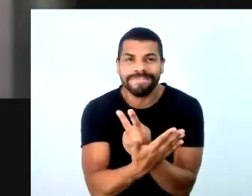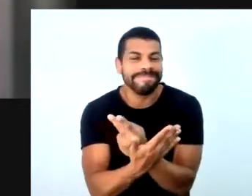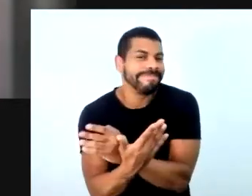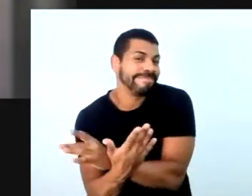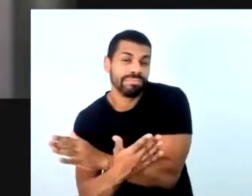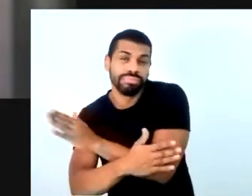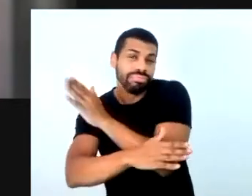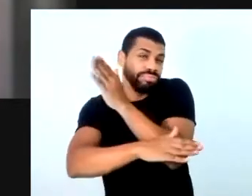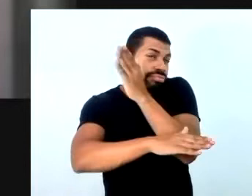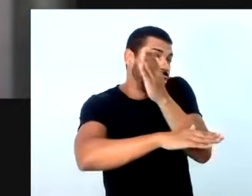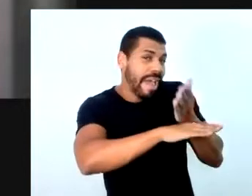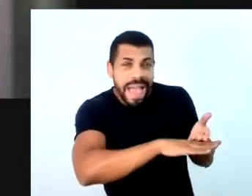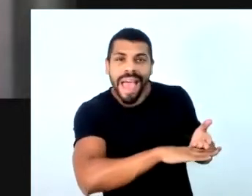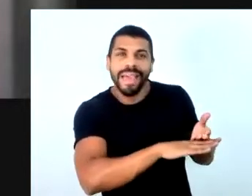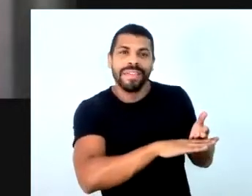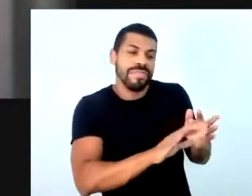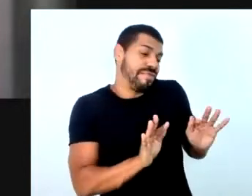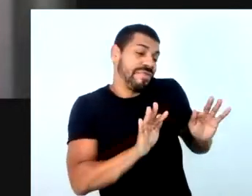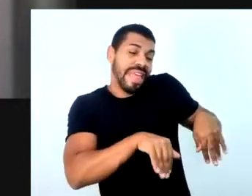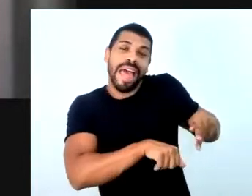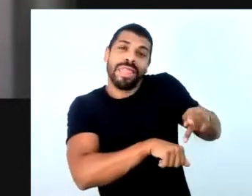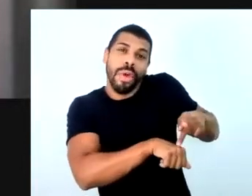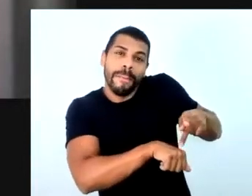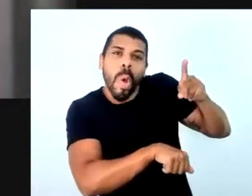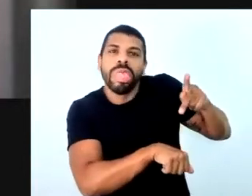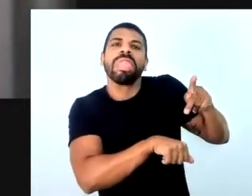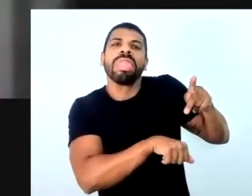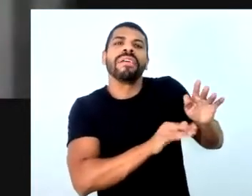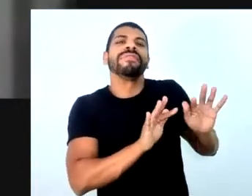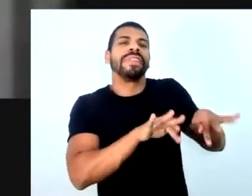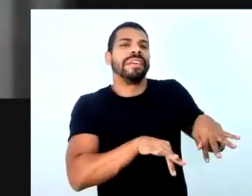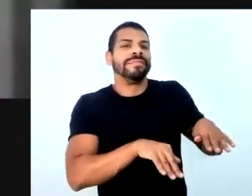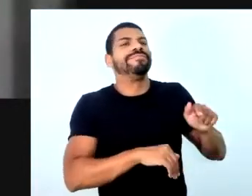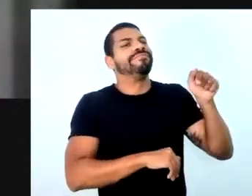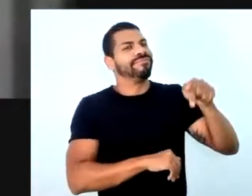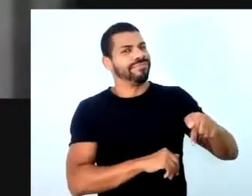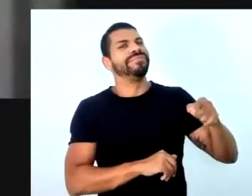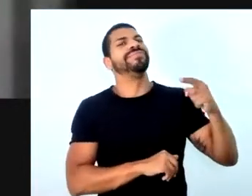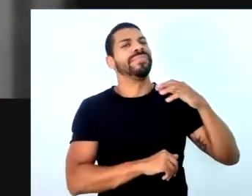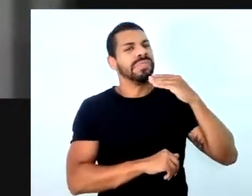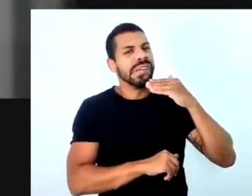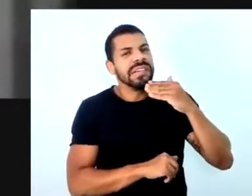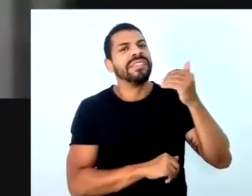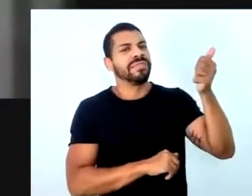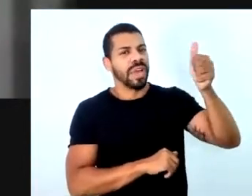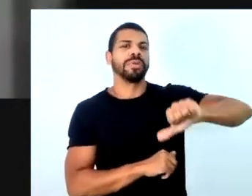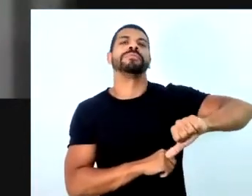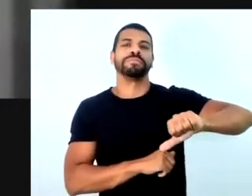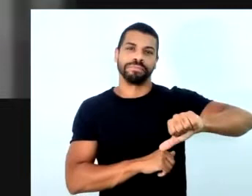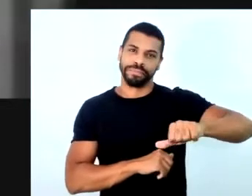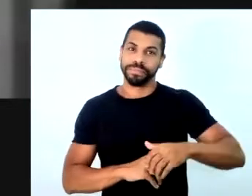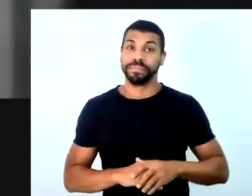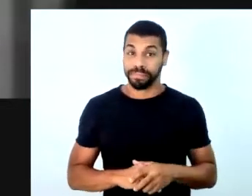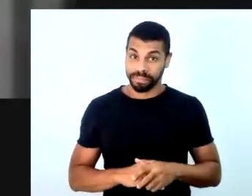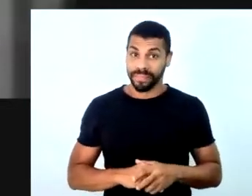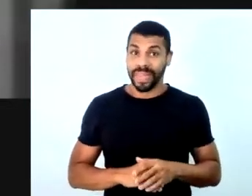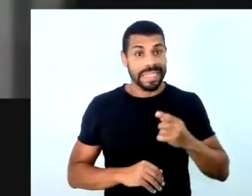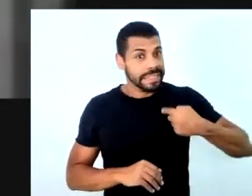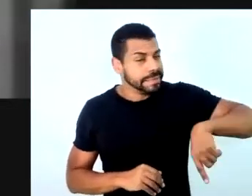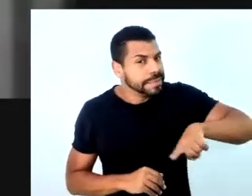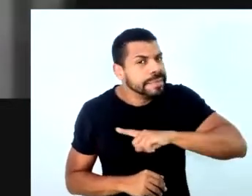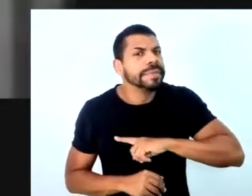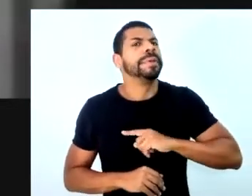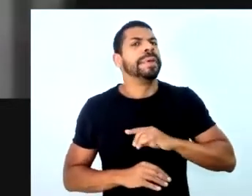qualquer erro na finalização, né, na etapa de pós-produção, ele se apresentaria no filme.